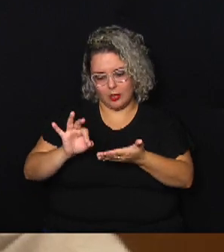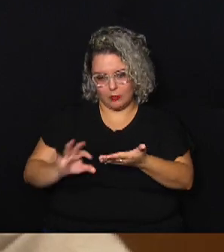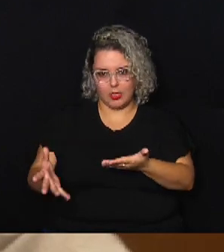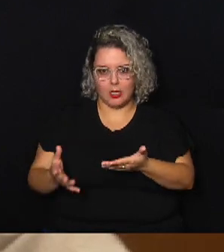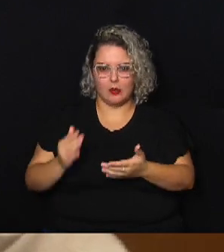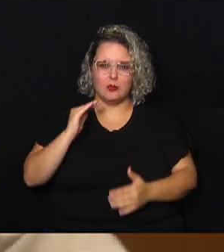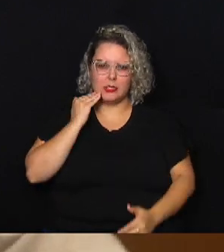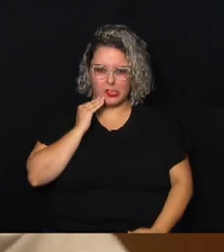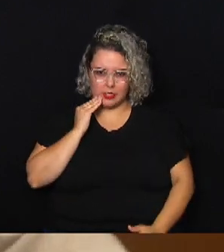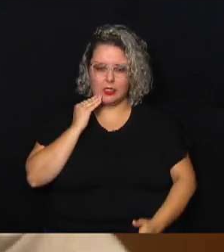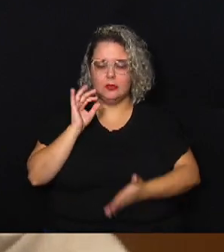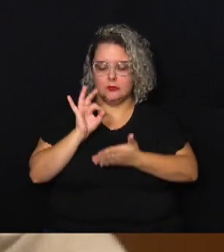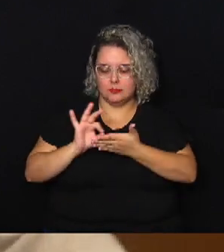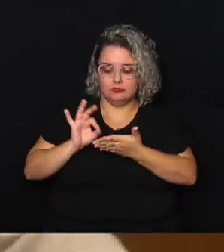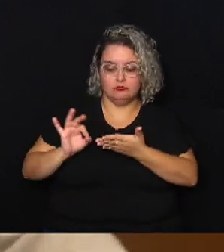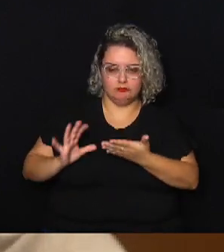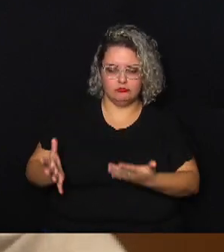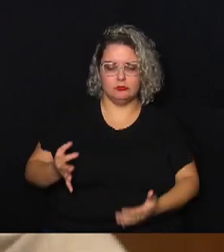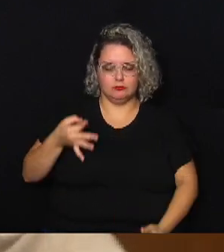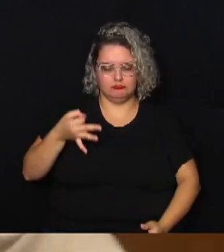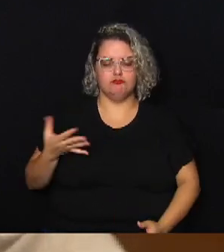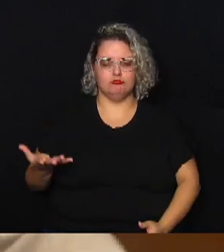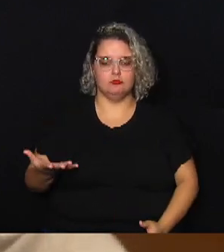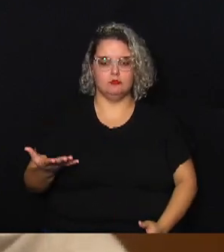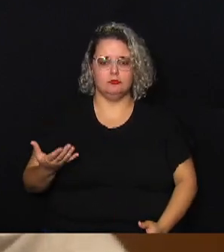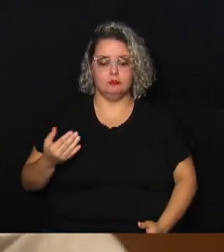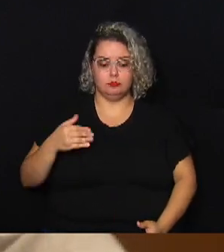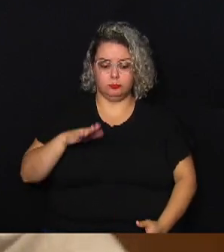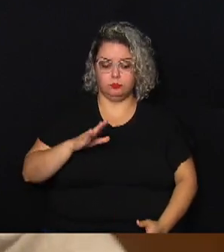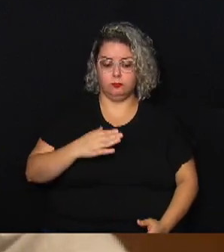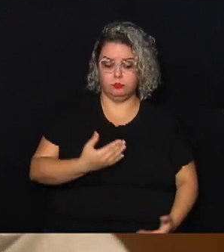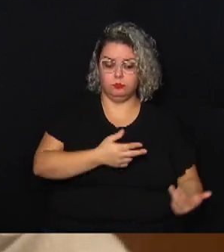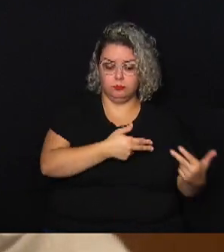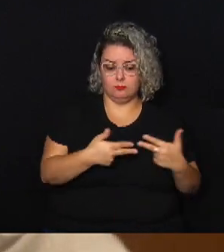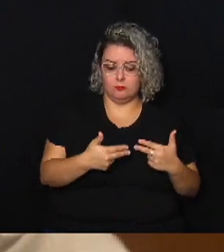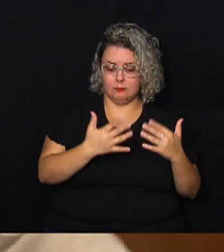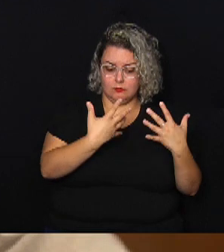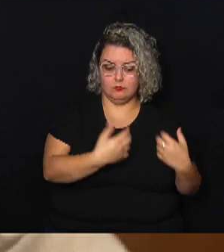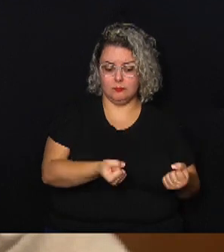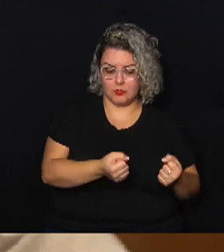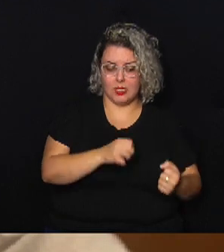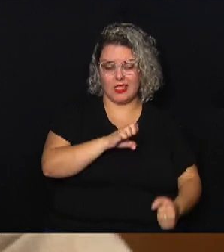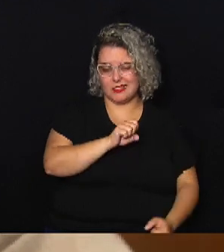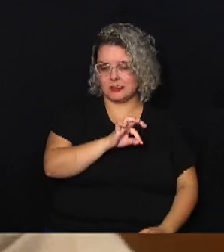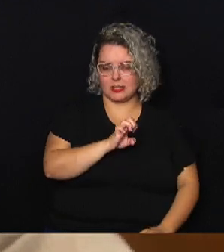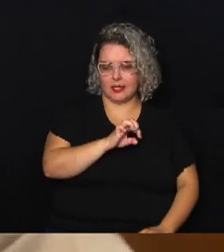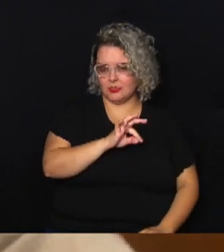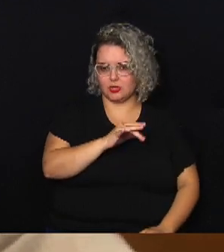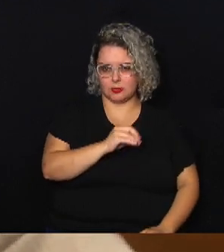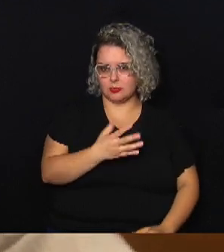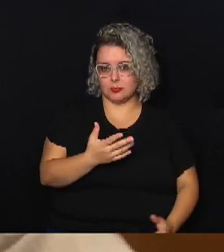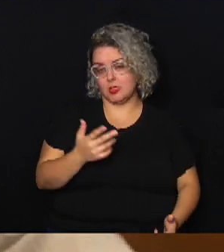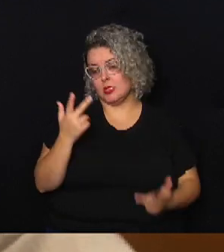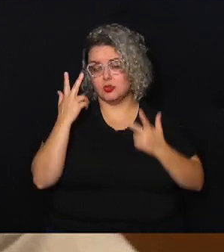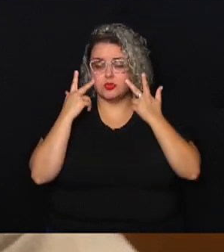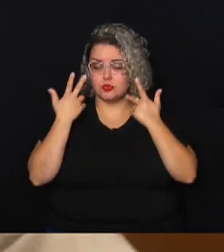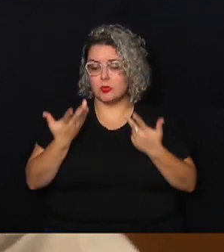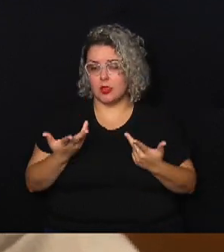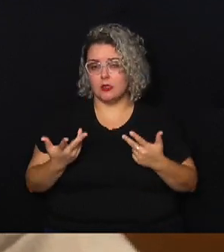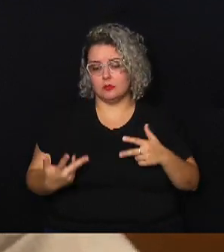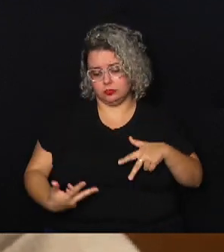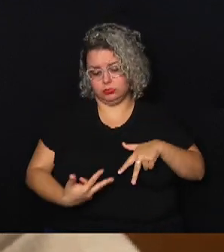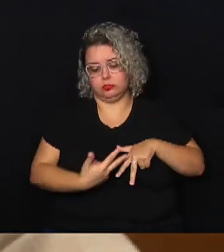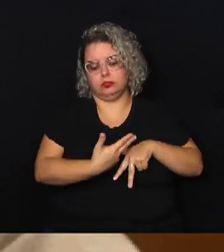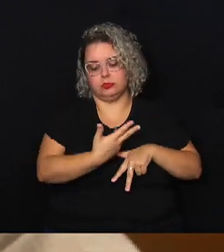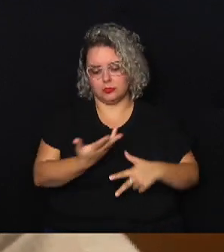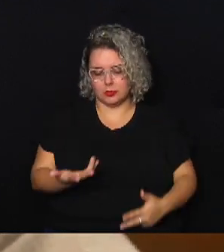mais próximo do estético, o mais próximo dos padrões aceitos de normalidade. E a cirurgia estética,